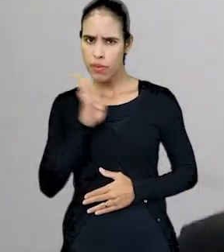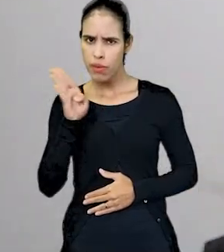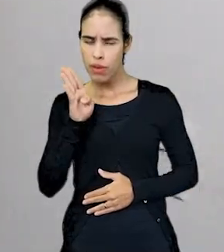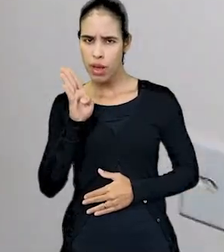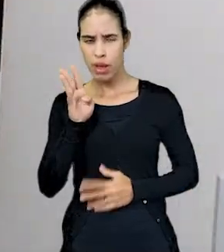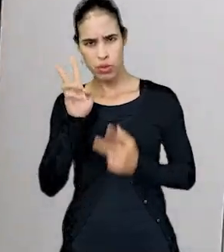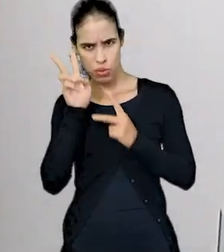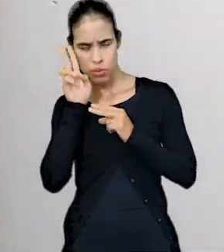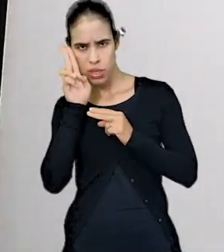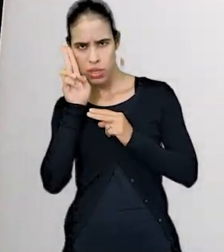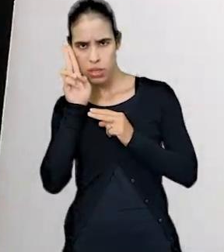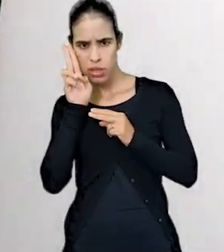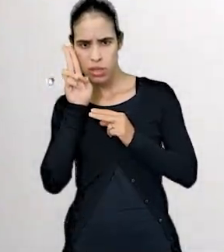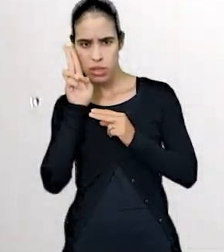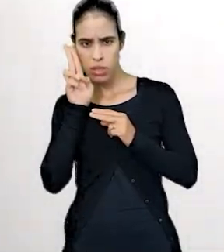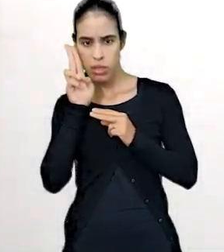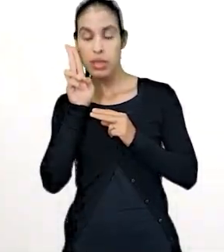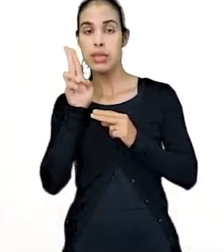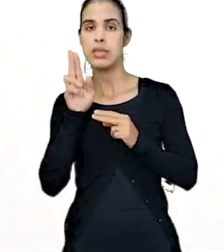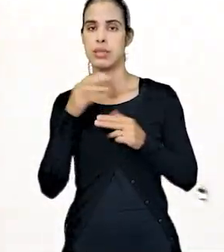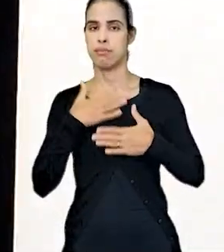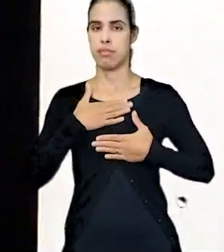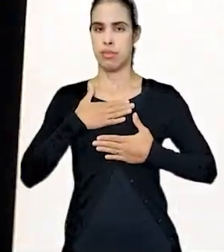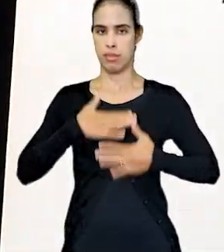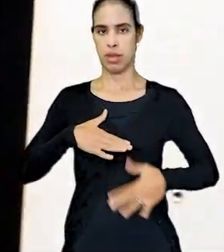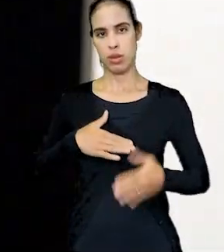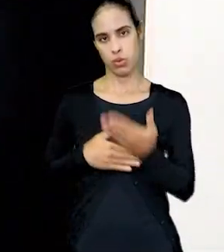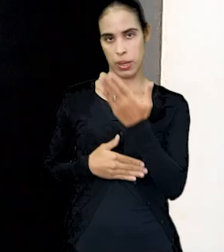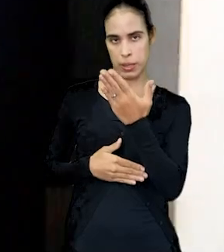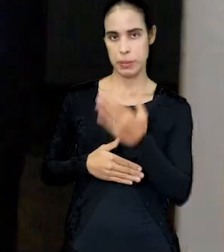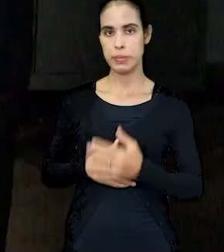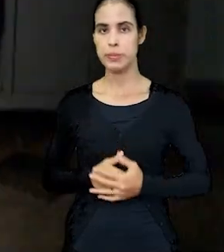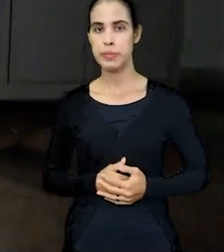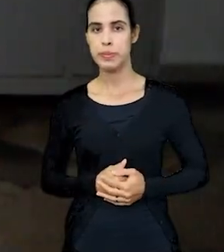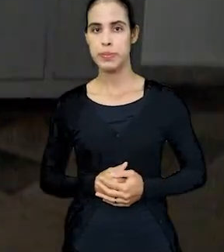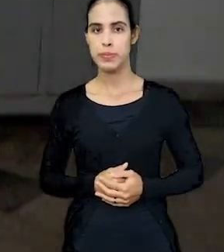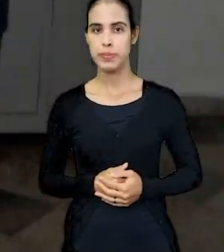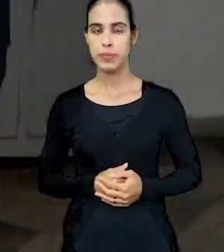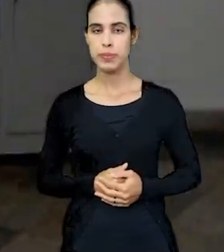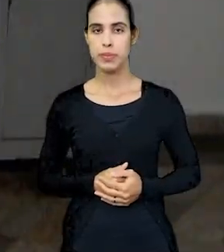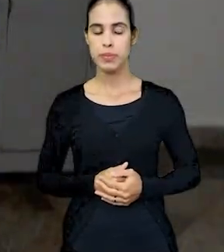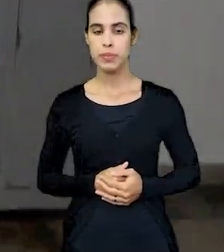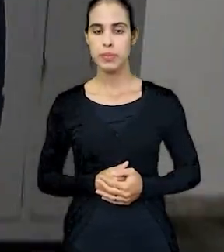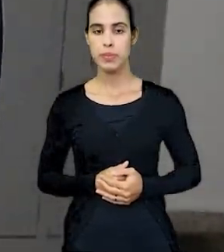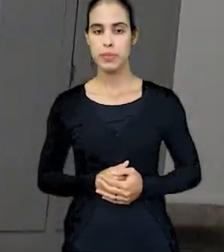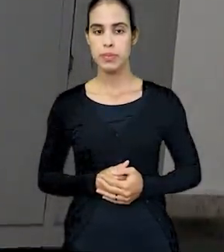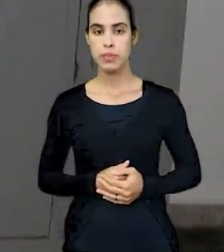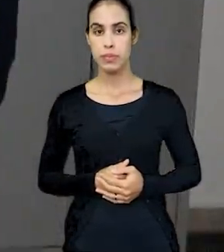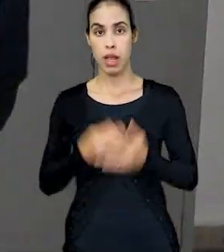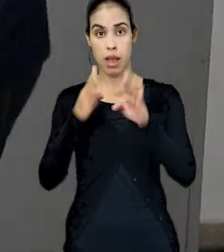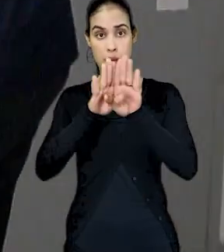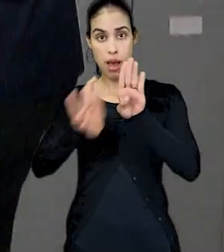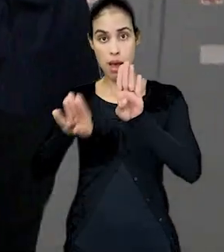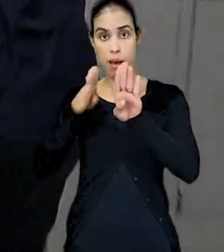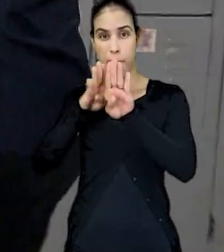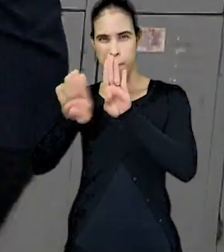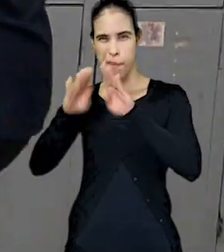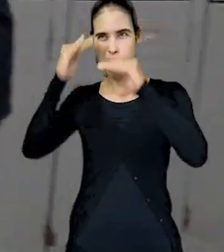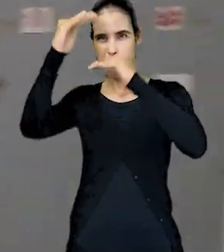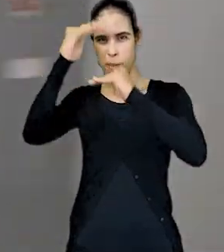pro dormitório, daqui tem um dormitório. Isso, pro repouso, que fica logo aqui em frente. Nós temos os armários